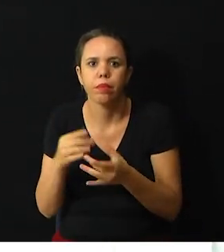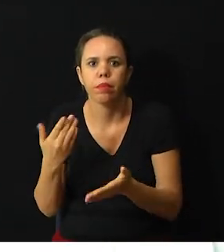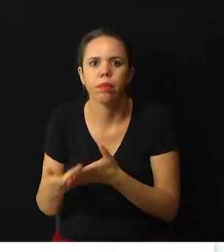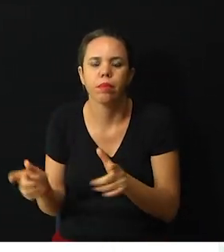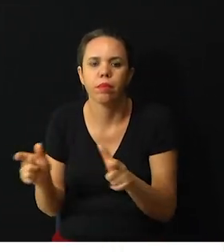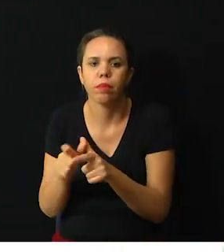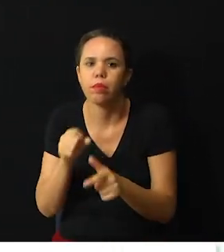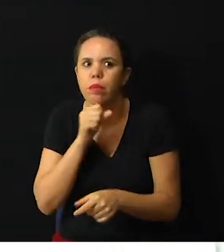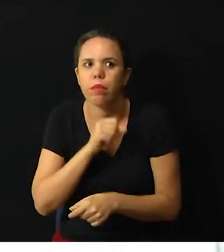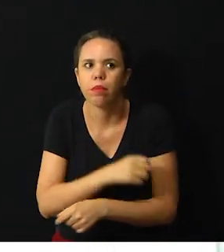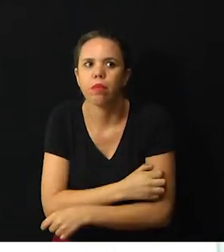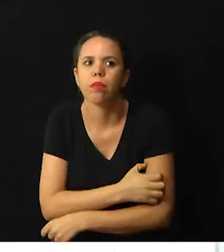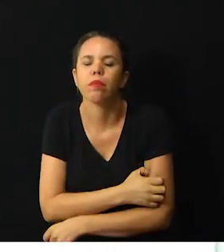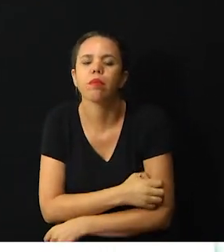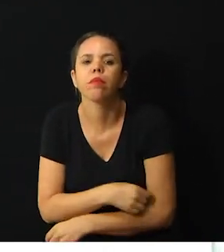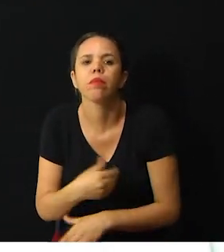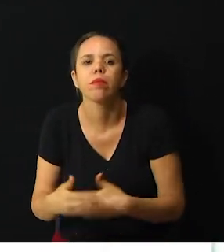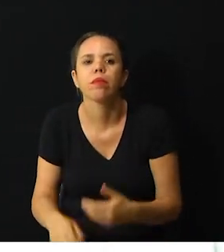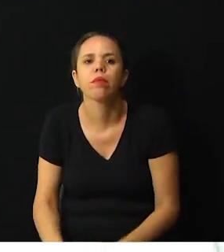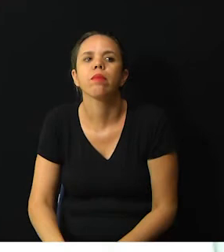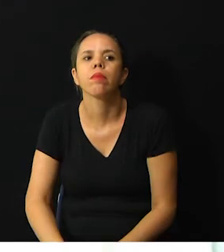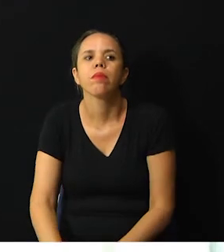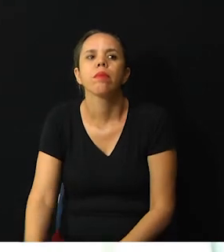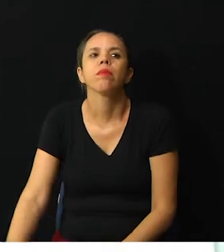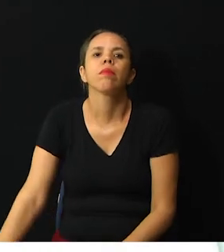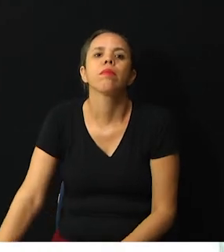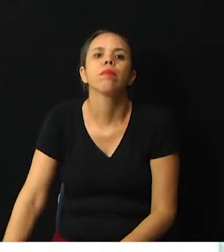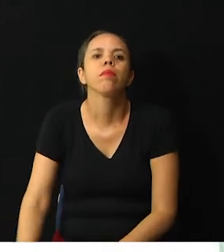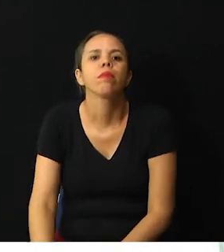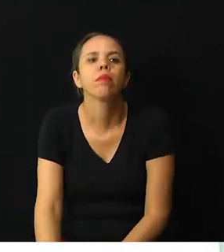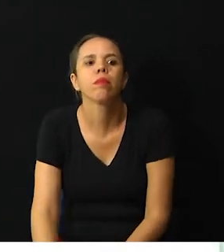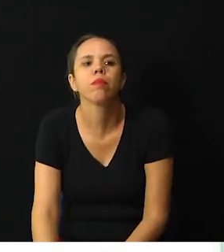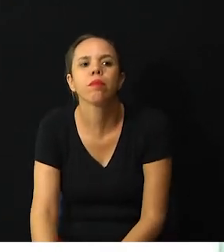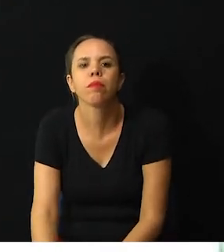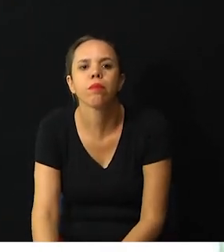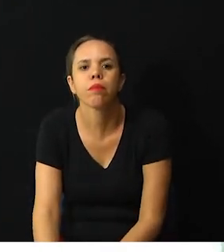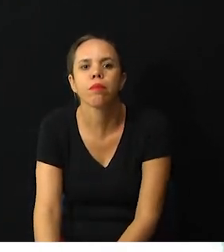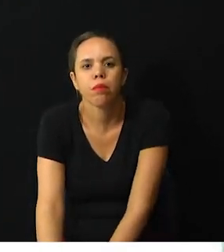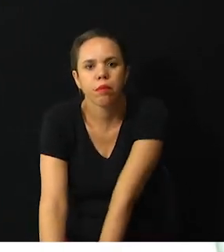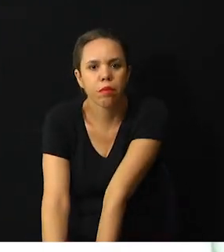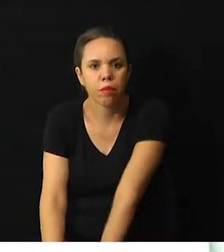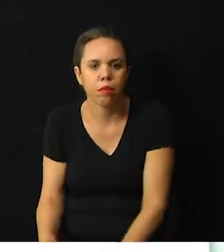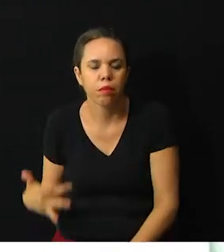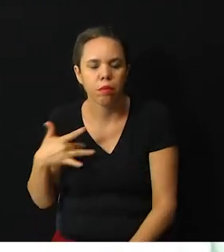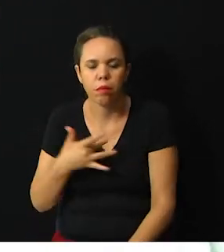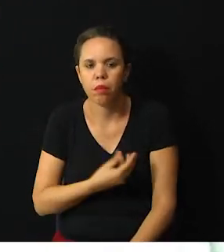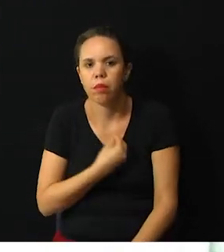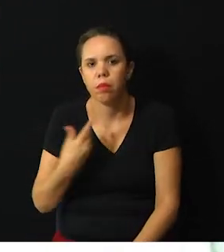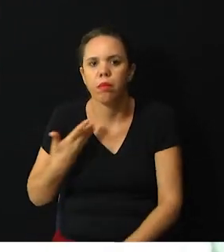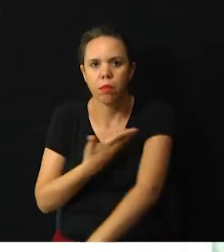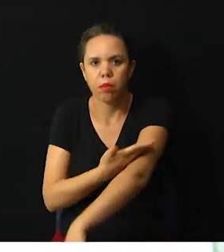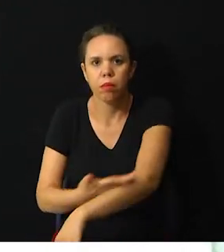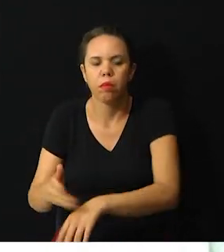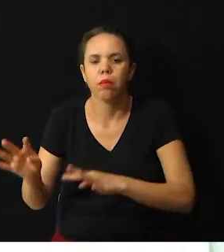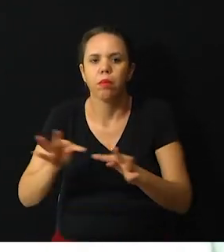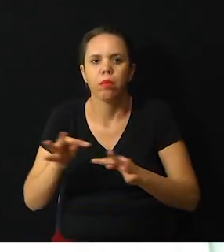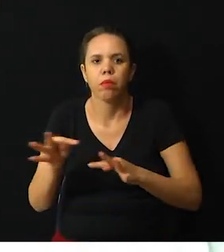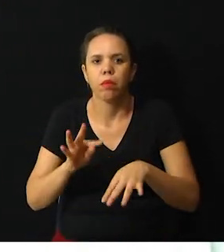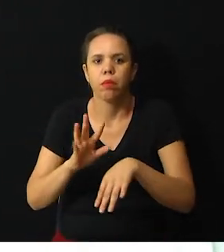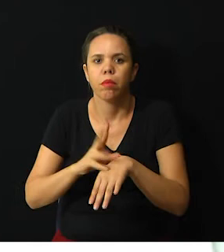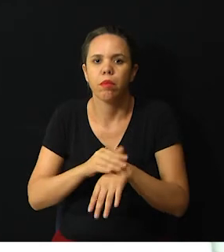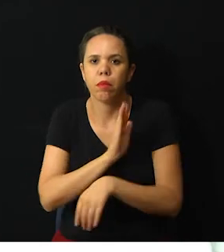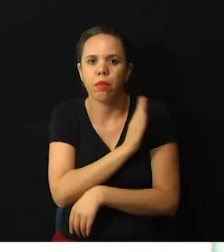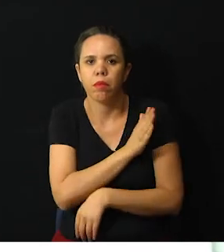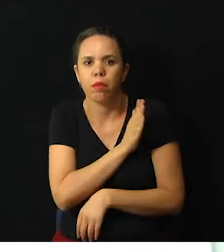ter menos idosos com Alzheimer, consequentemente. Tá? E hábitos saudáveis de vida, que nem eu falei, o tratamento